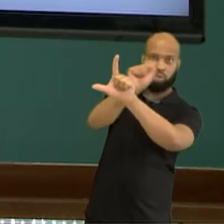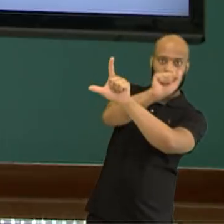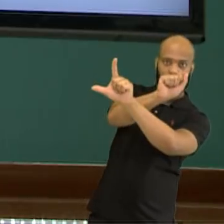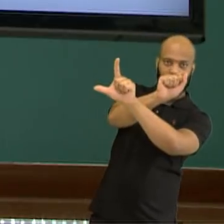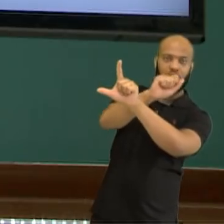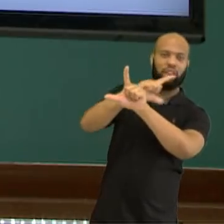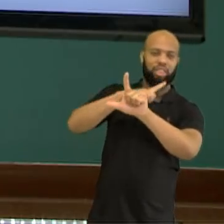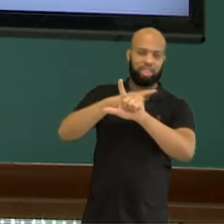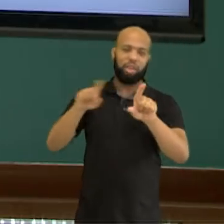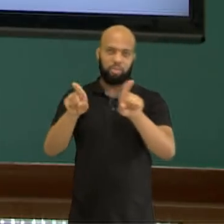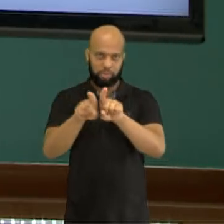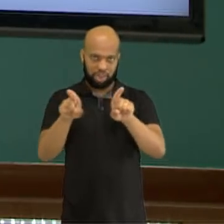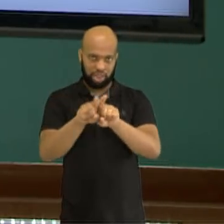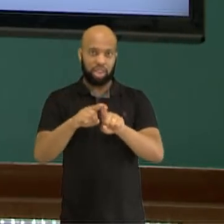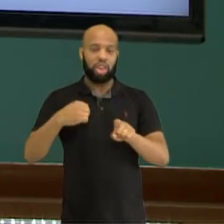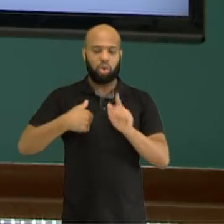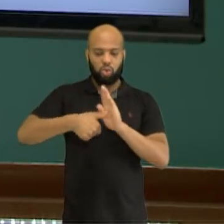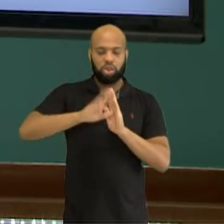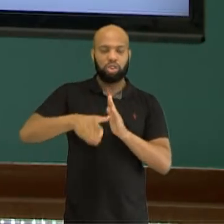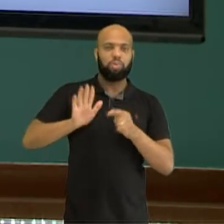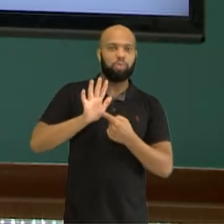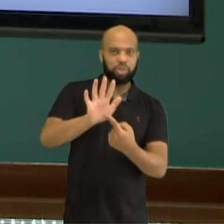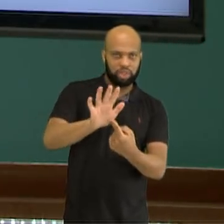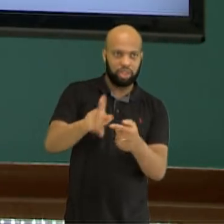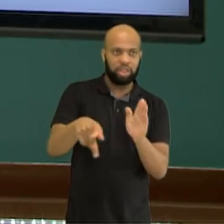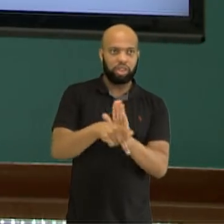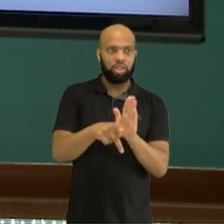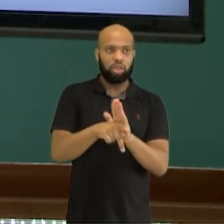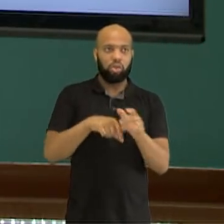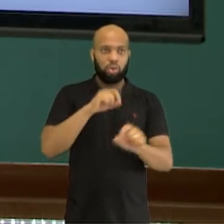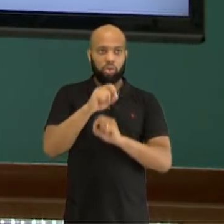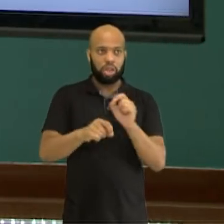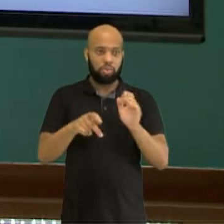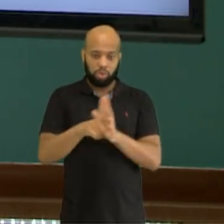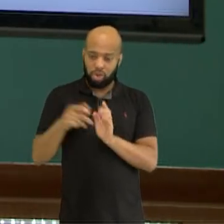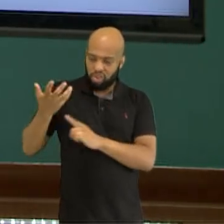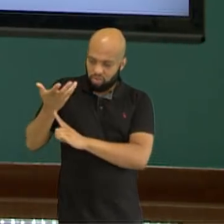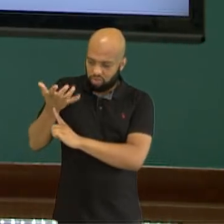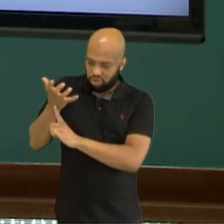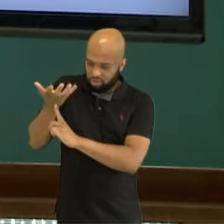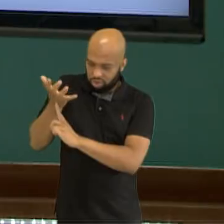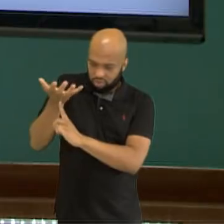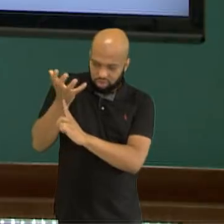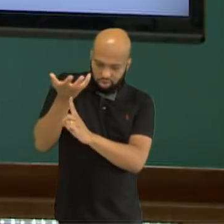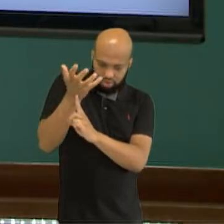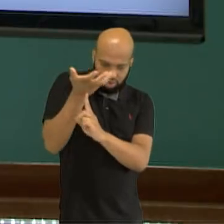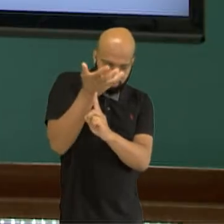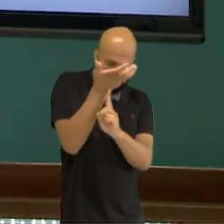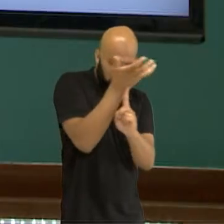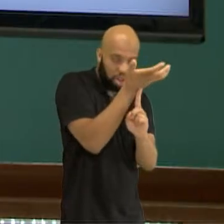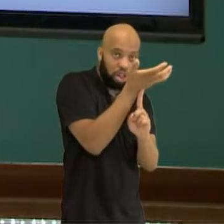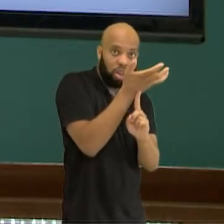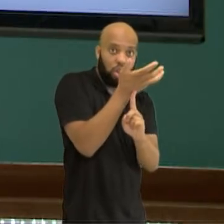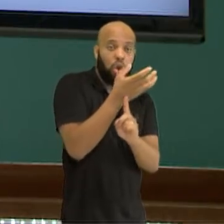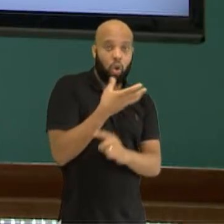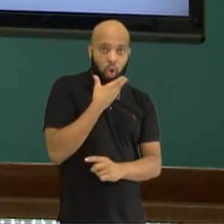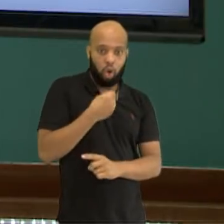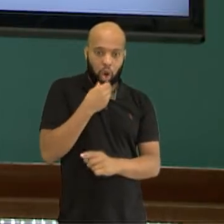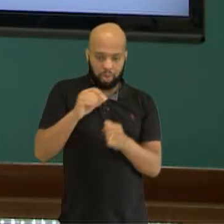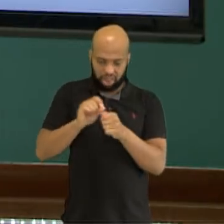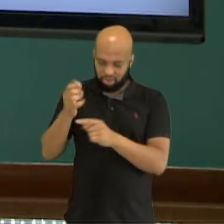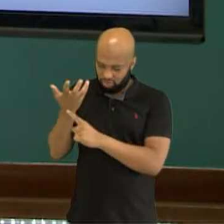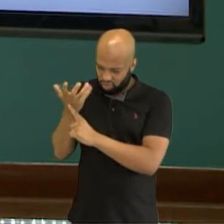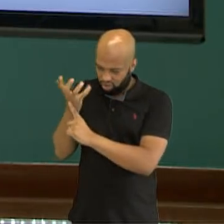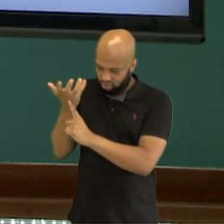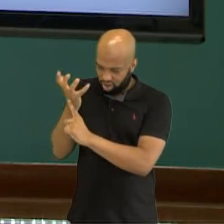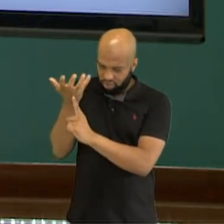naquela pergunta inicial para vocês, da Terra tirada a partir do espaço. Ou seja, o homem construiu